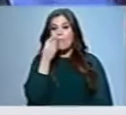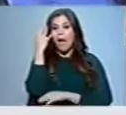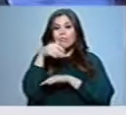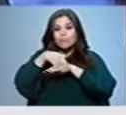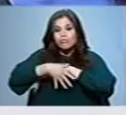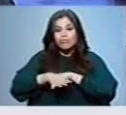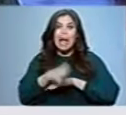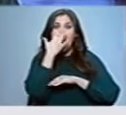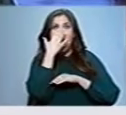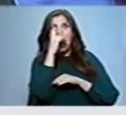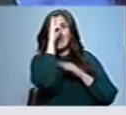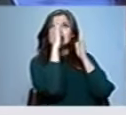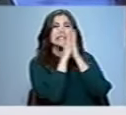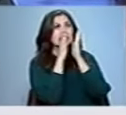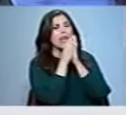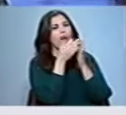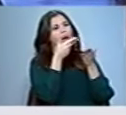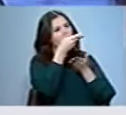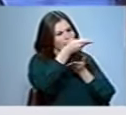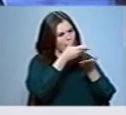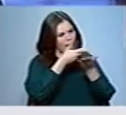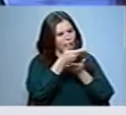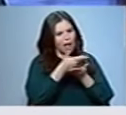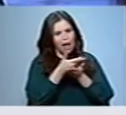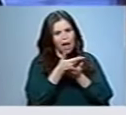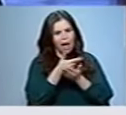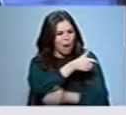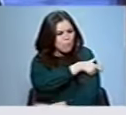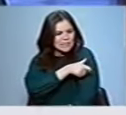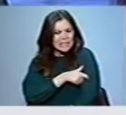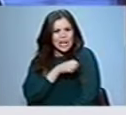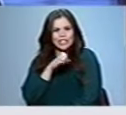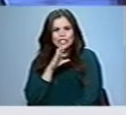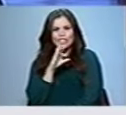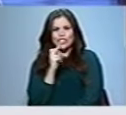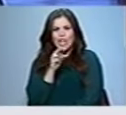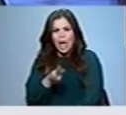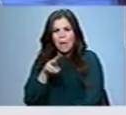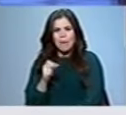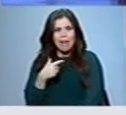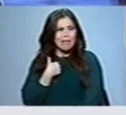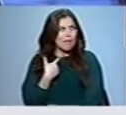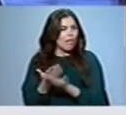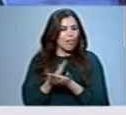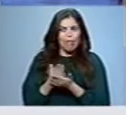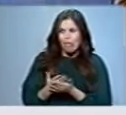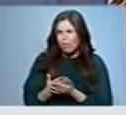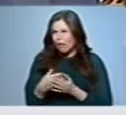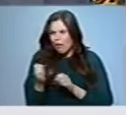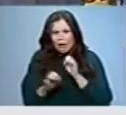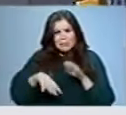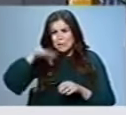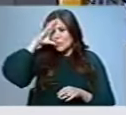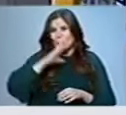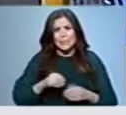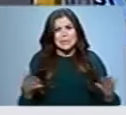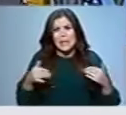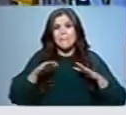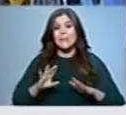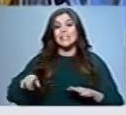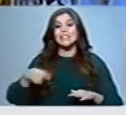Deus a falar através desse mesmo xamã. Uhum. Pá, eu estava ali um bocado naquela sem saber muito bem o que estava a fazer. Mas